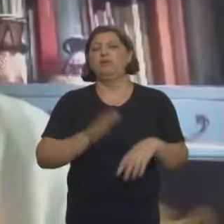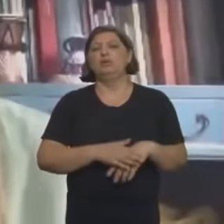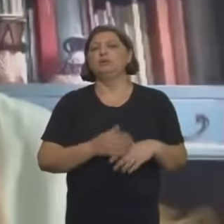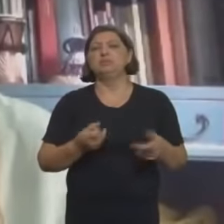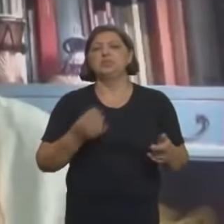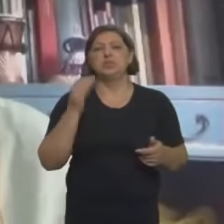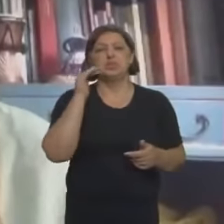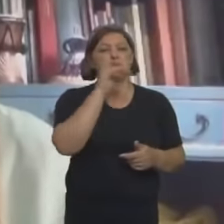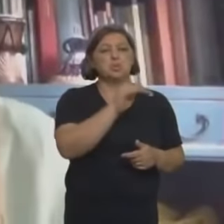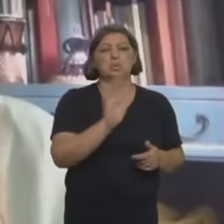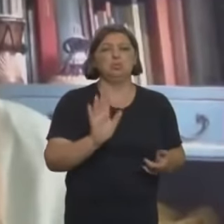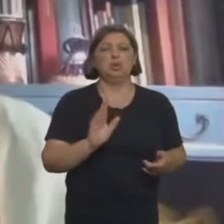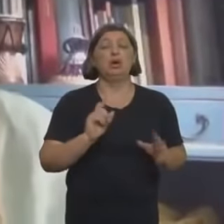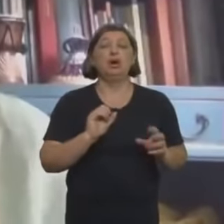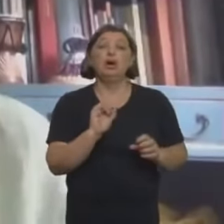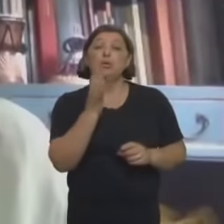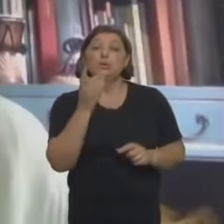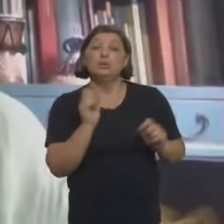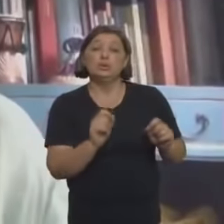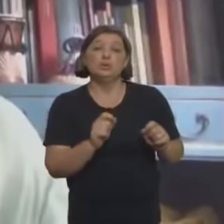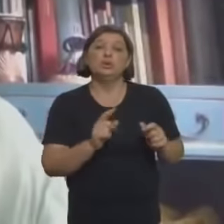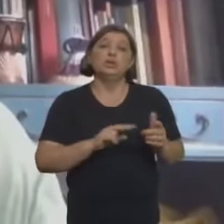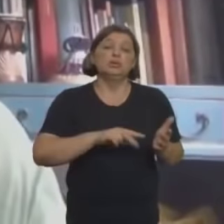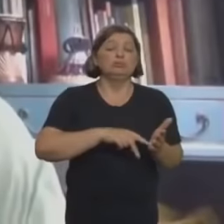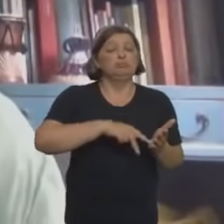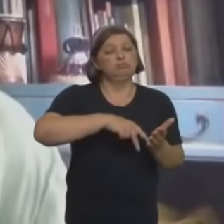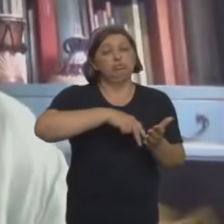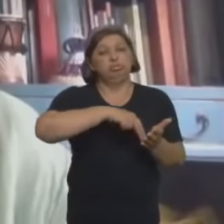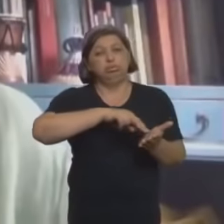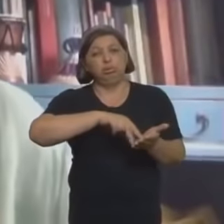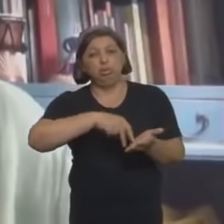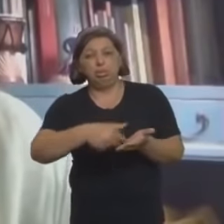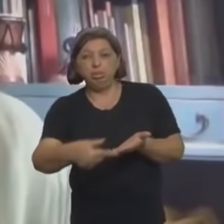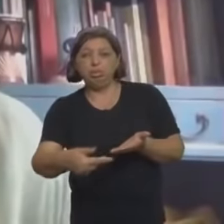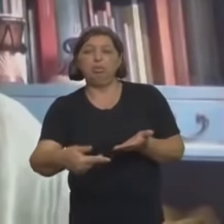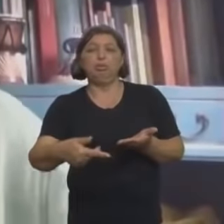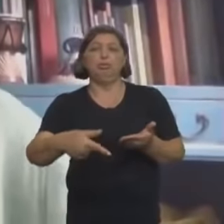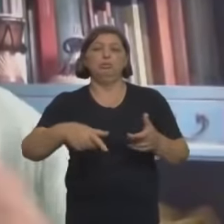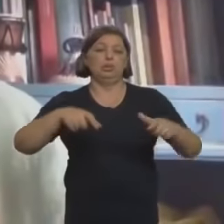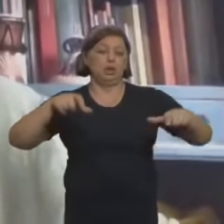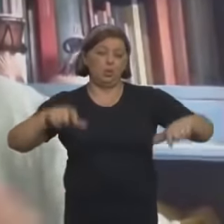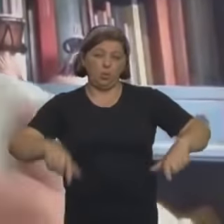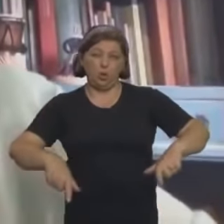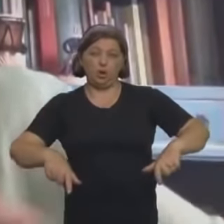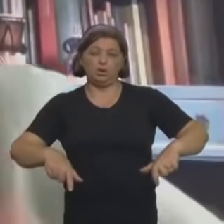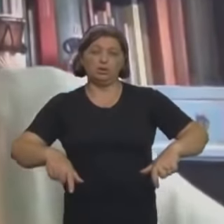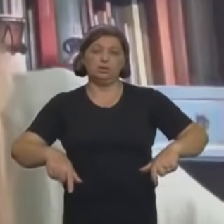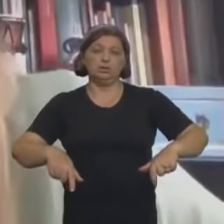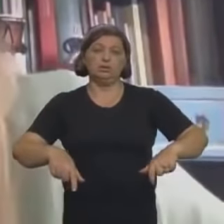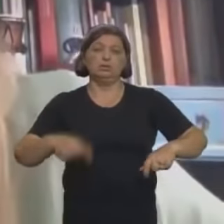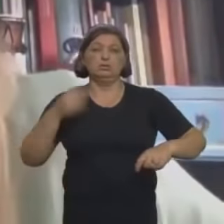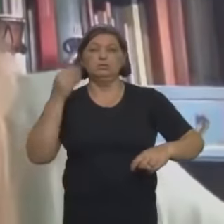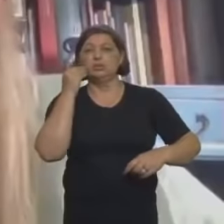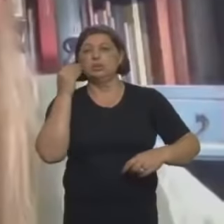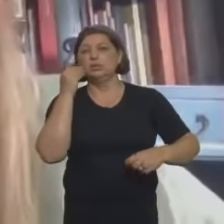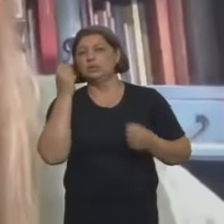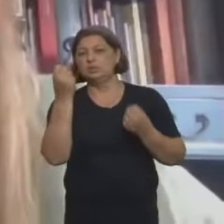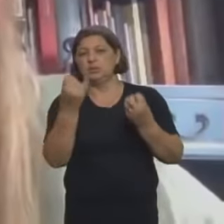aconteceu? Aconteceu que eu escorreguei na quadra, e aí eles vão tentando descrever